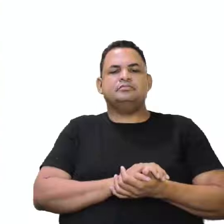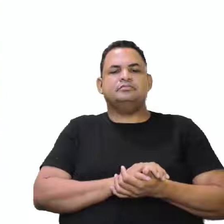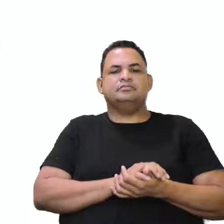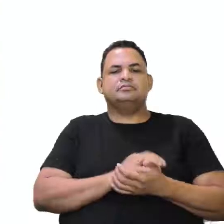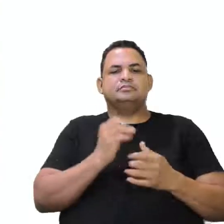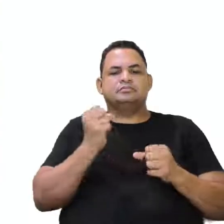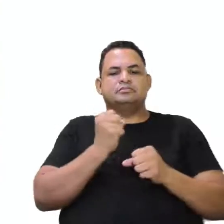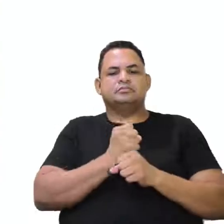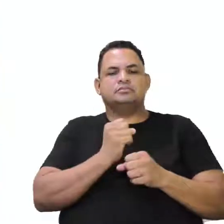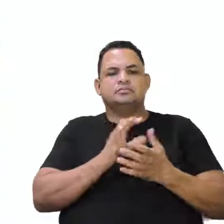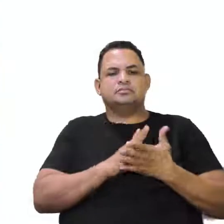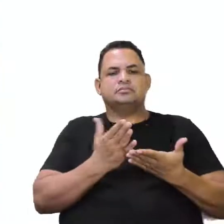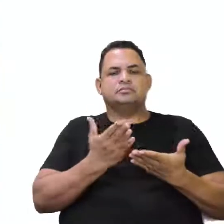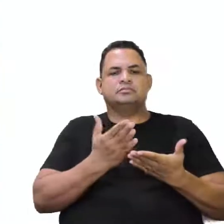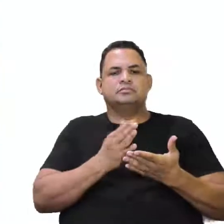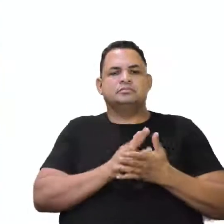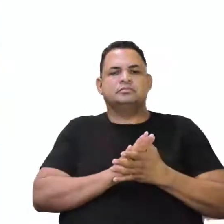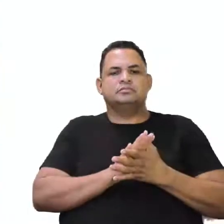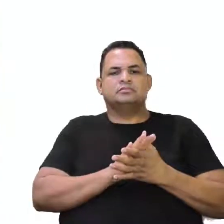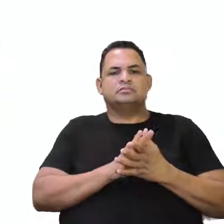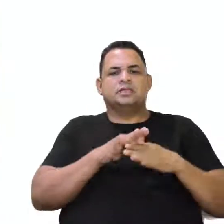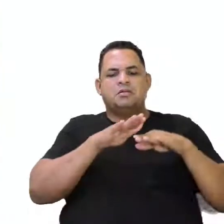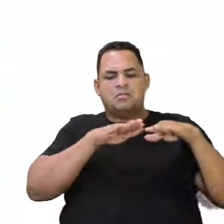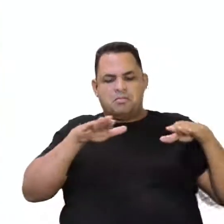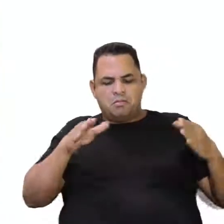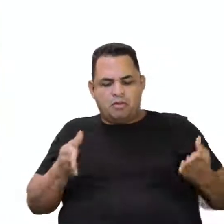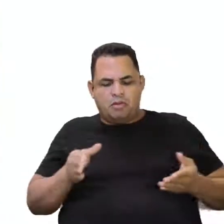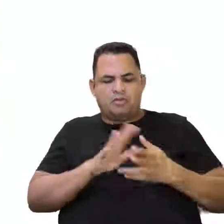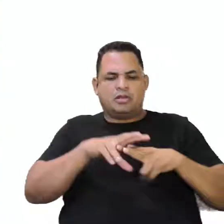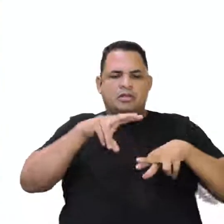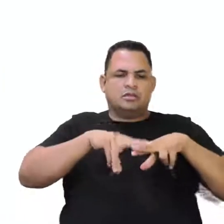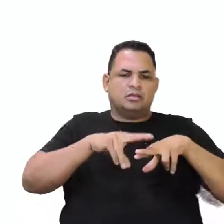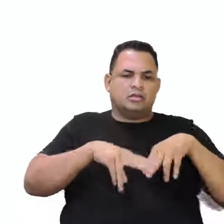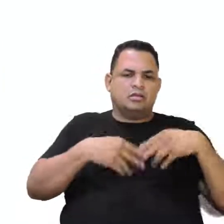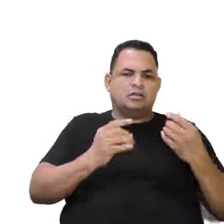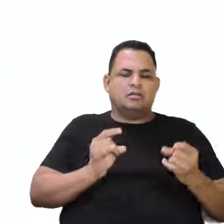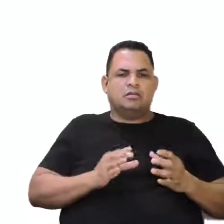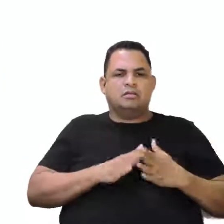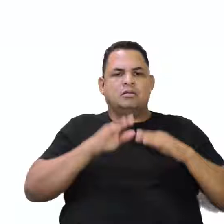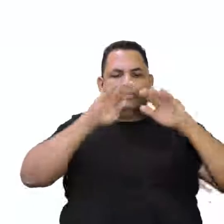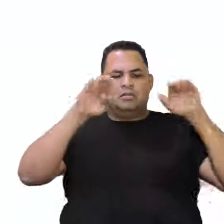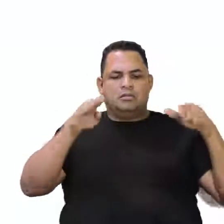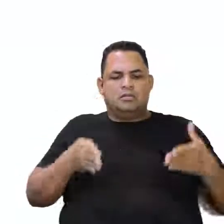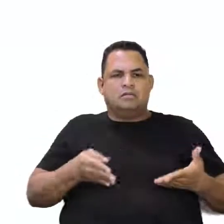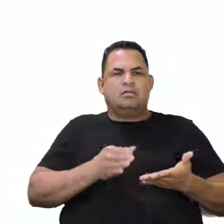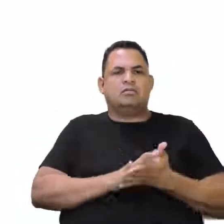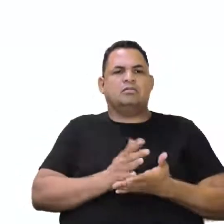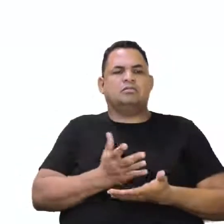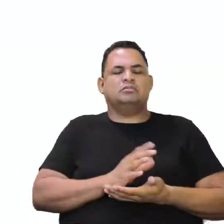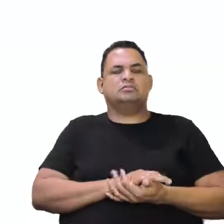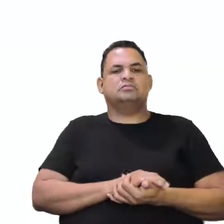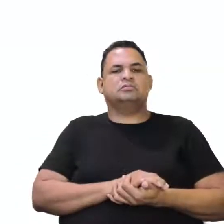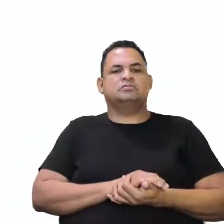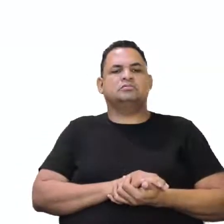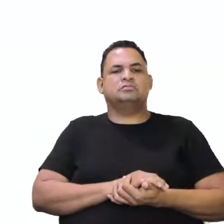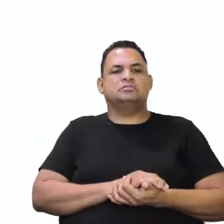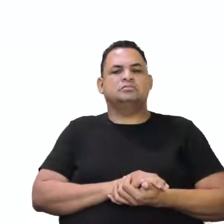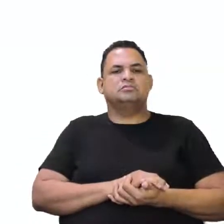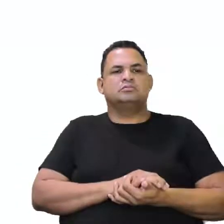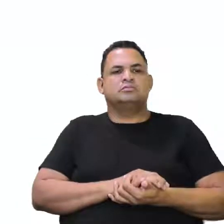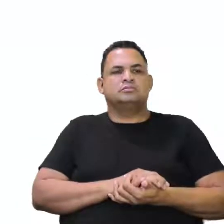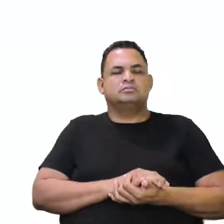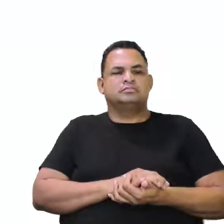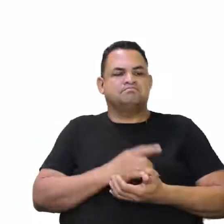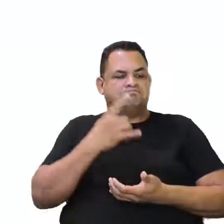pelas construções civis e para a construção de imóveis, tá bom? queríamos que pensar que